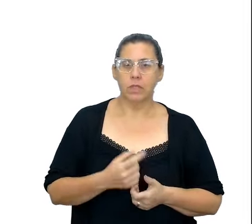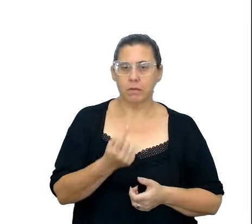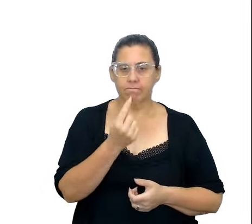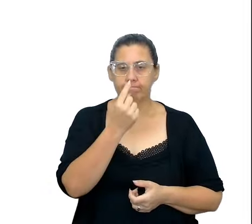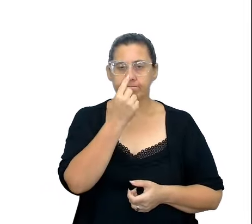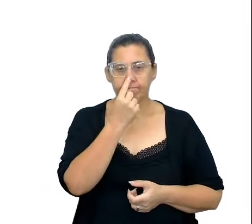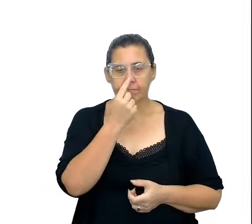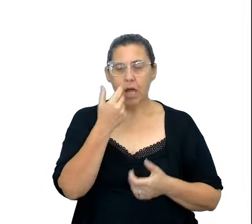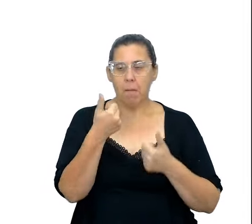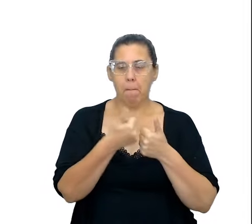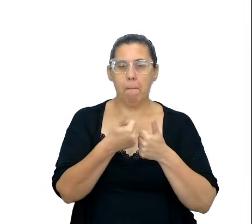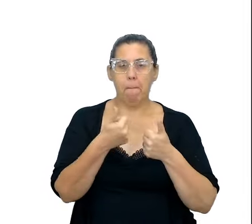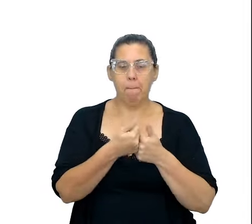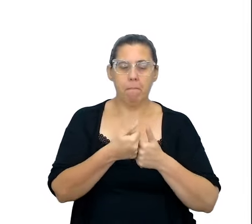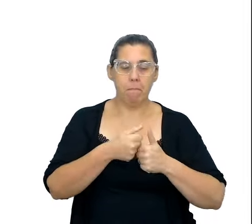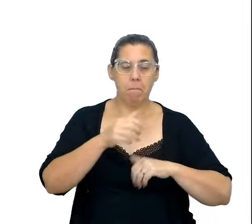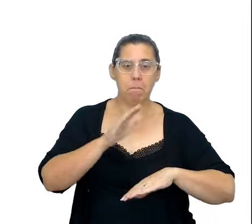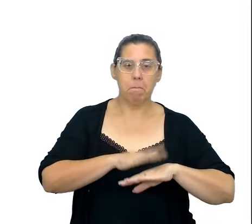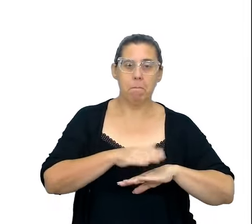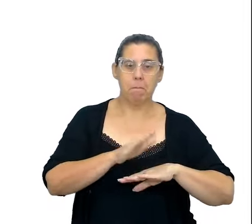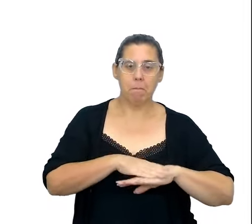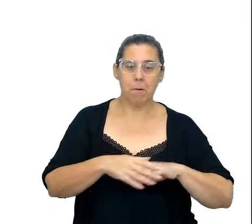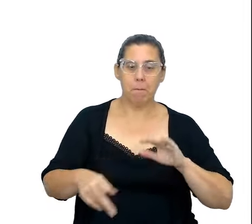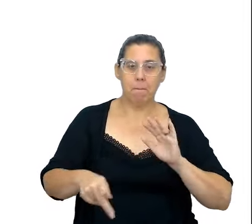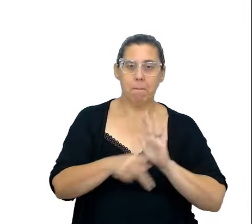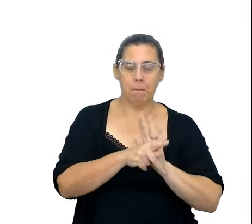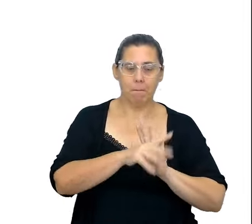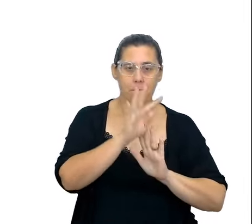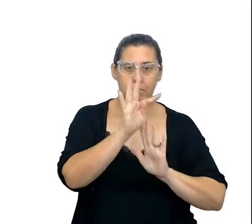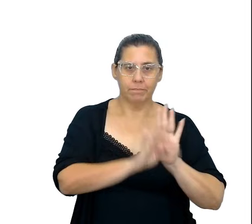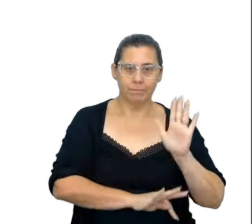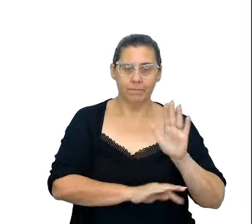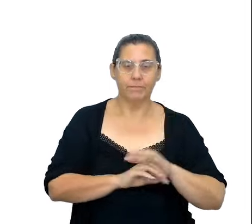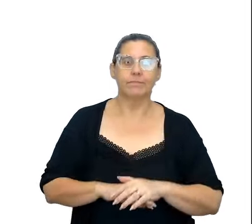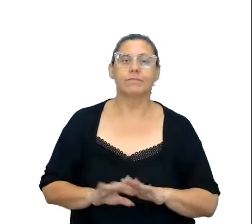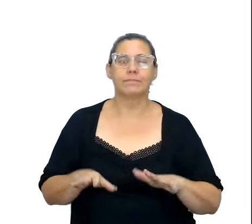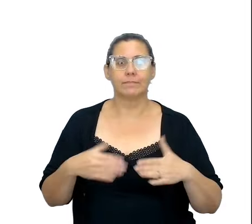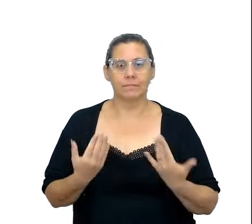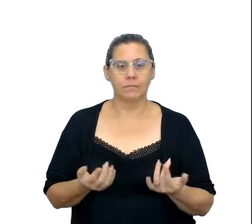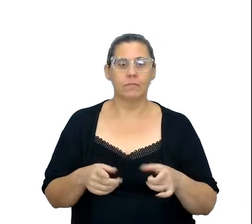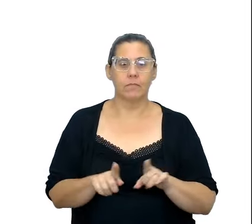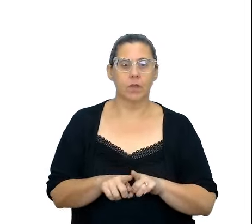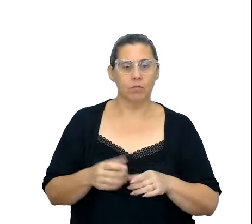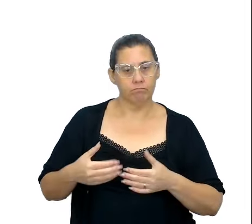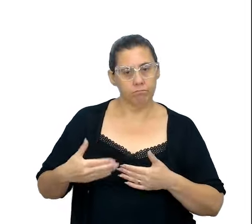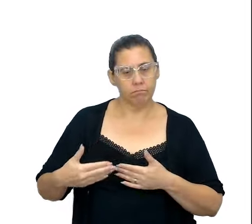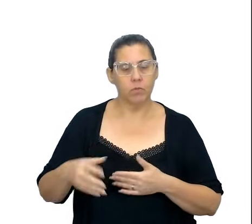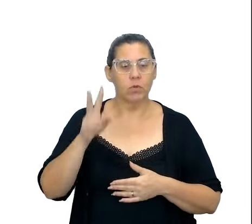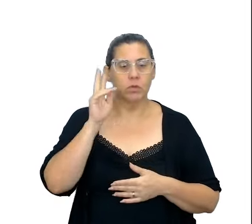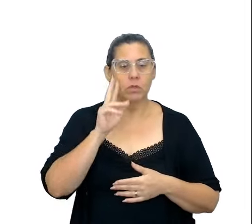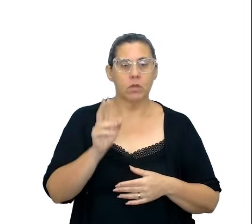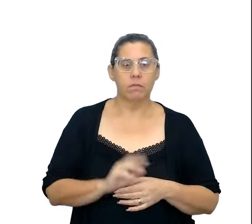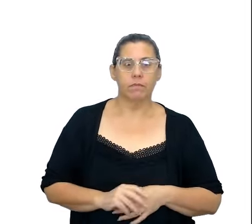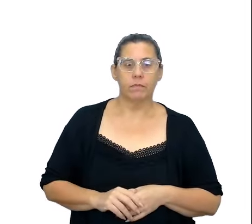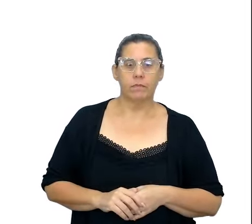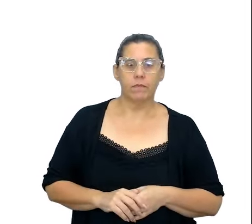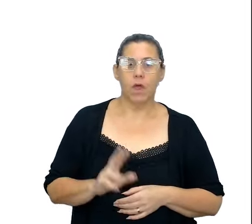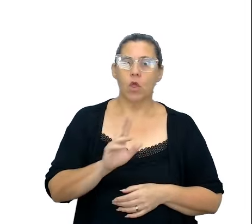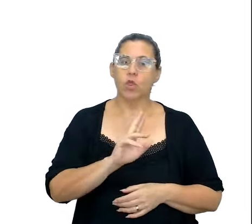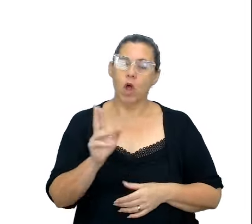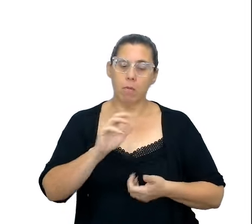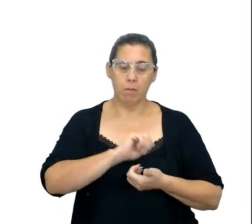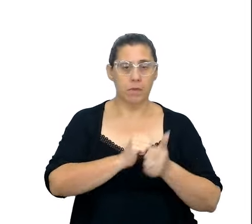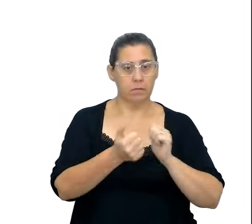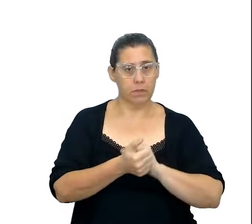próximo, então, para realizar a sua própria produção textual, tá? Aí a gente tem aqui, olha, a sequência da história. Deu um nome para a adaptação do